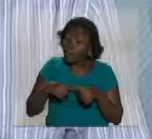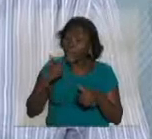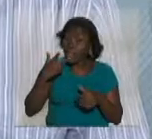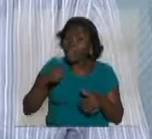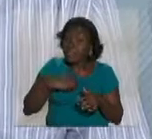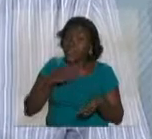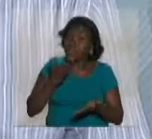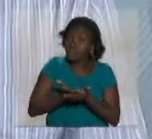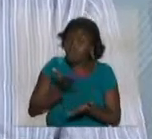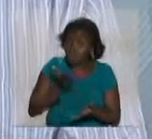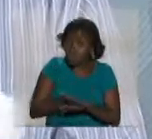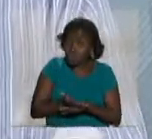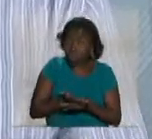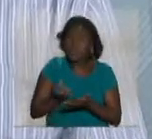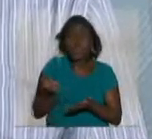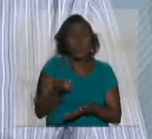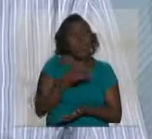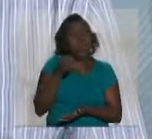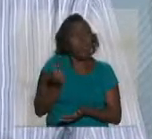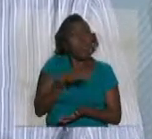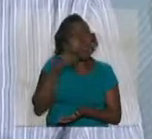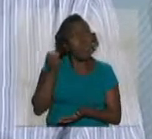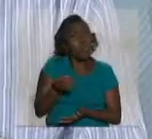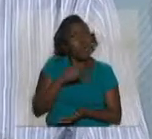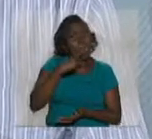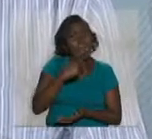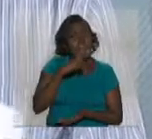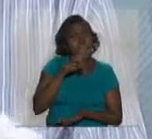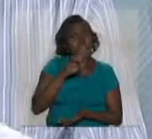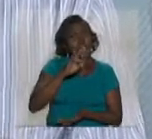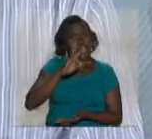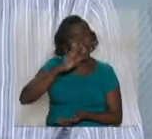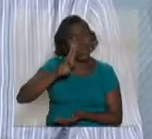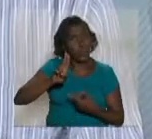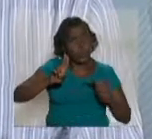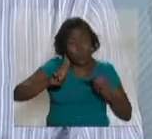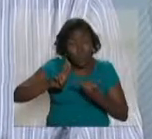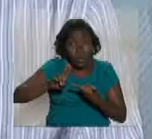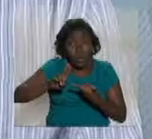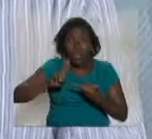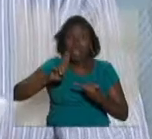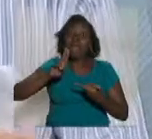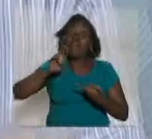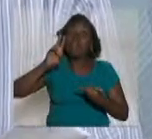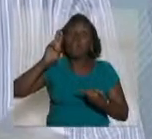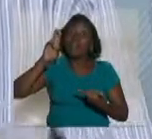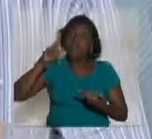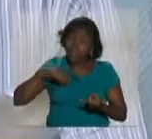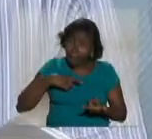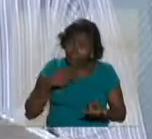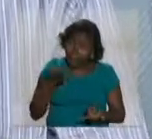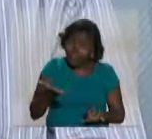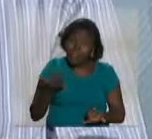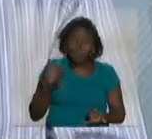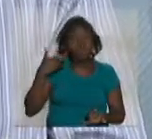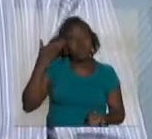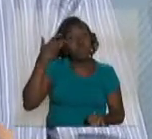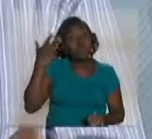grande estudo, novinho em folha, é o PDTU, Plano Diretor de Transportes Urbanos, que está aí. Eu não sei